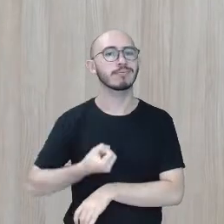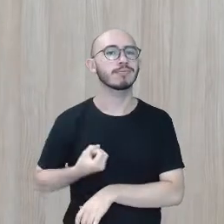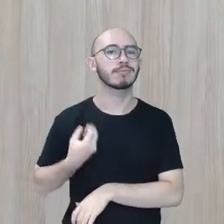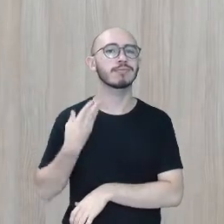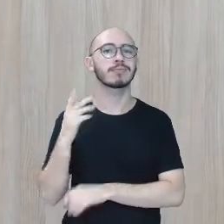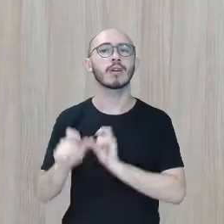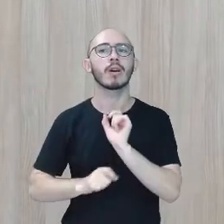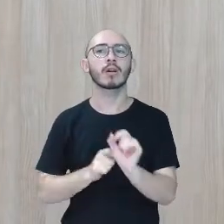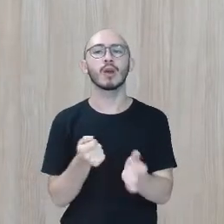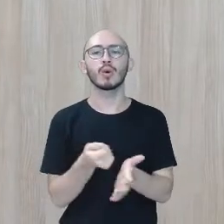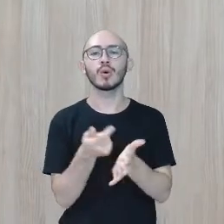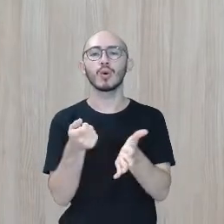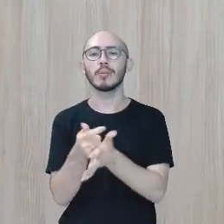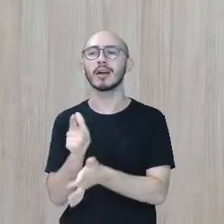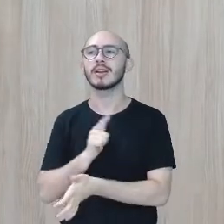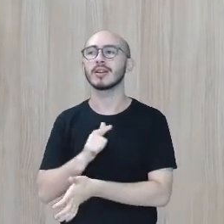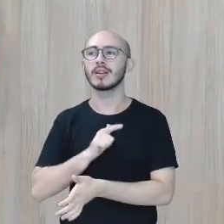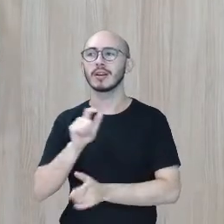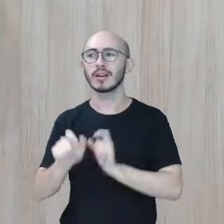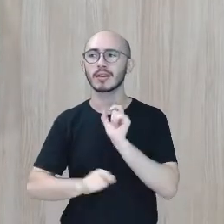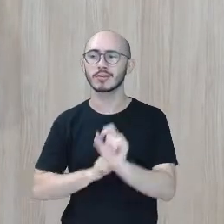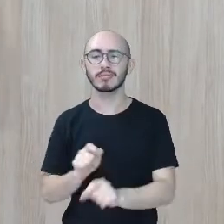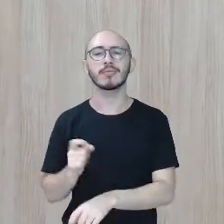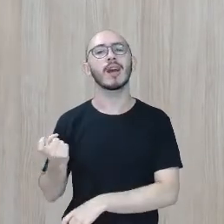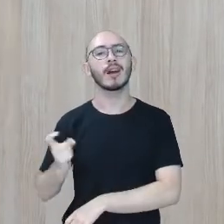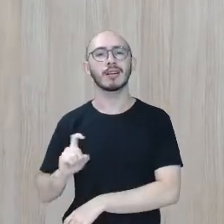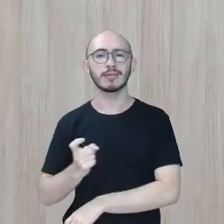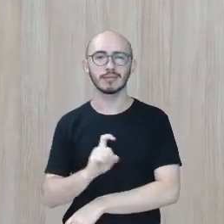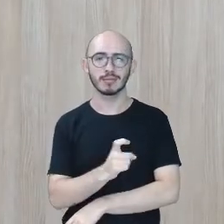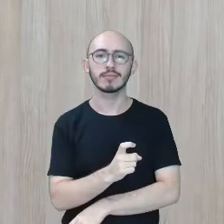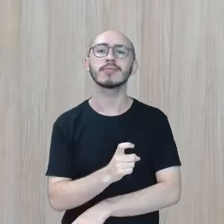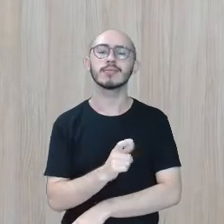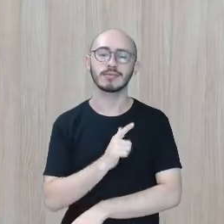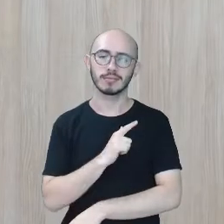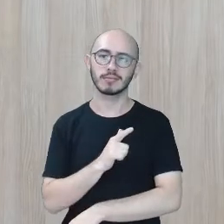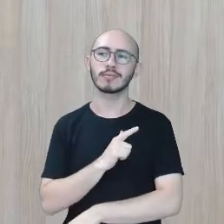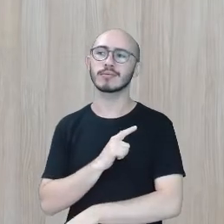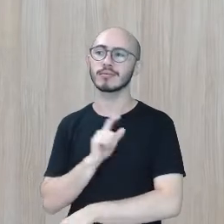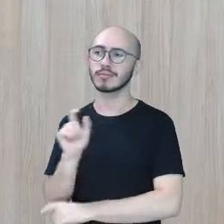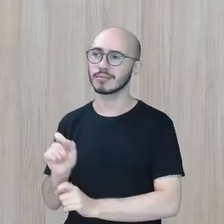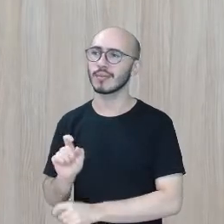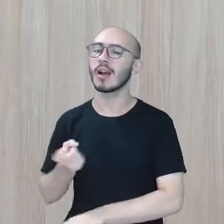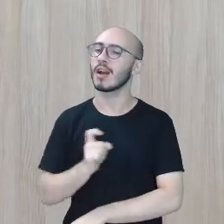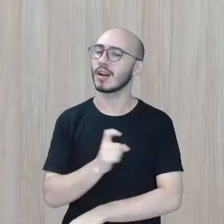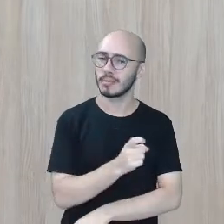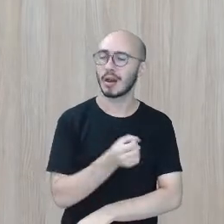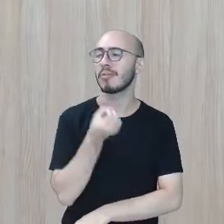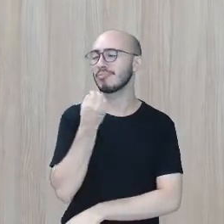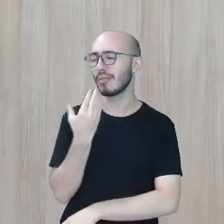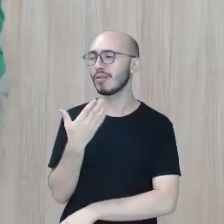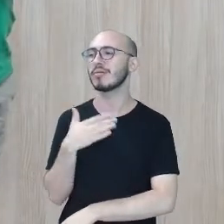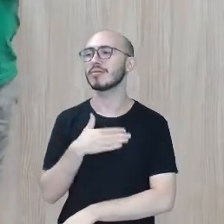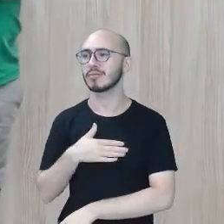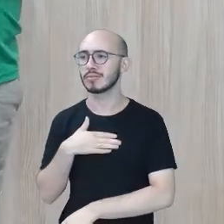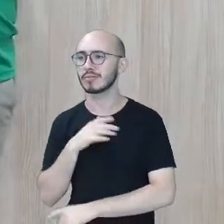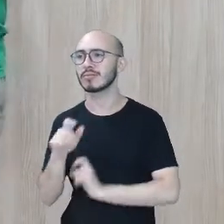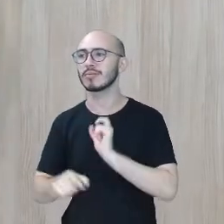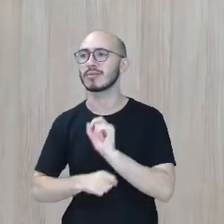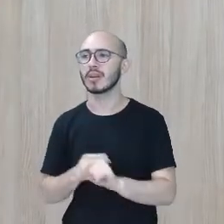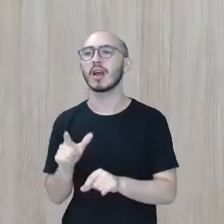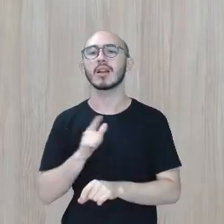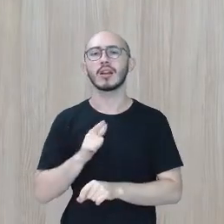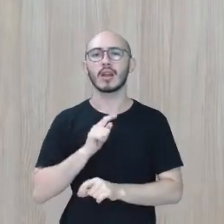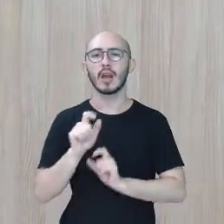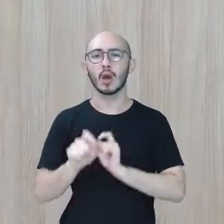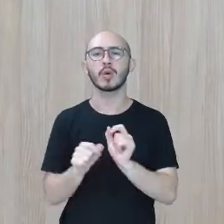mas comprar aquele velho e bom camarãozinho, né, professor? Camarãozinho assim, feito, né? Estrogonofezinho